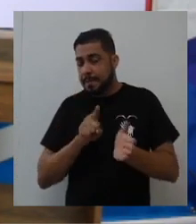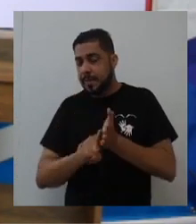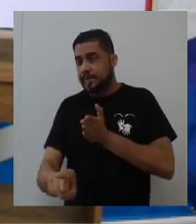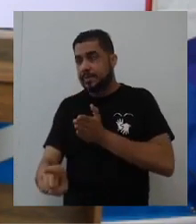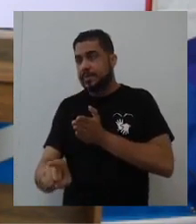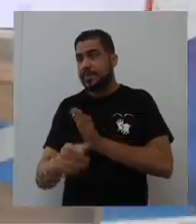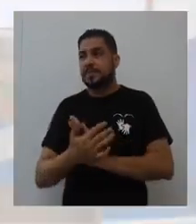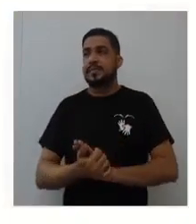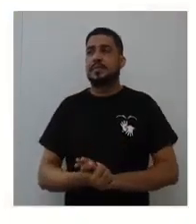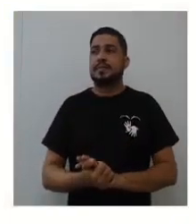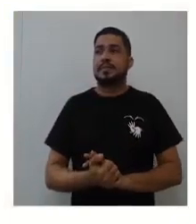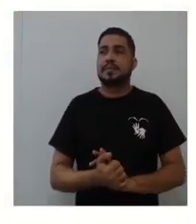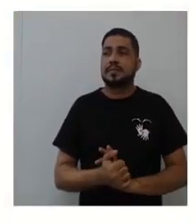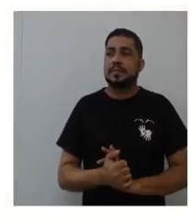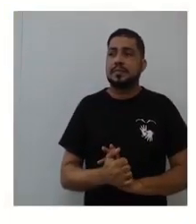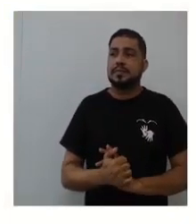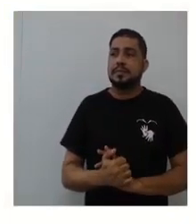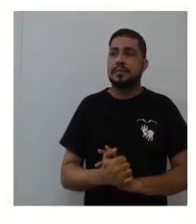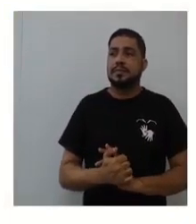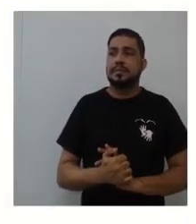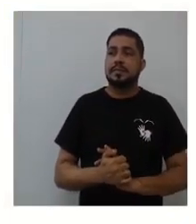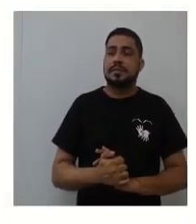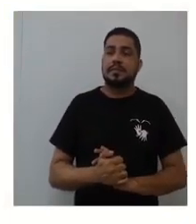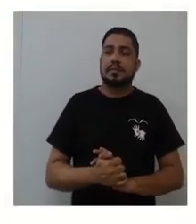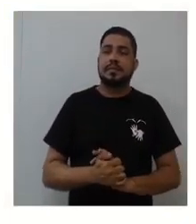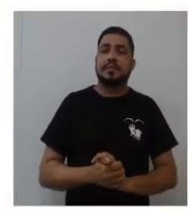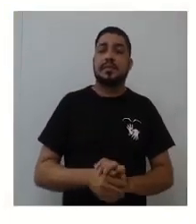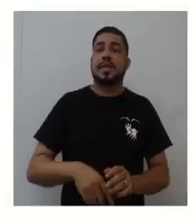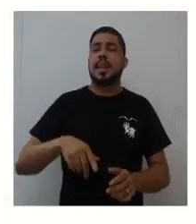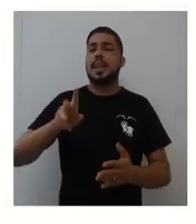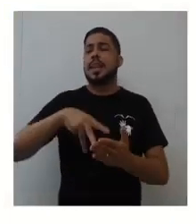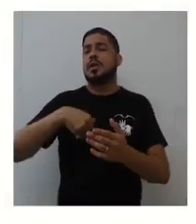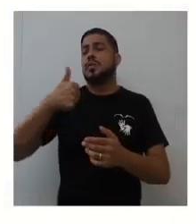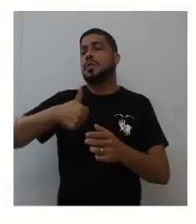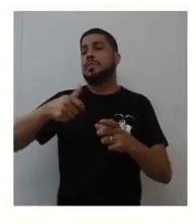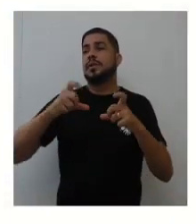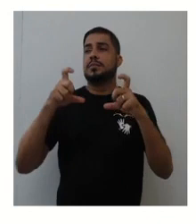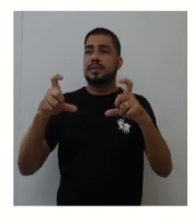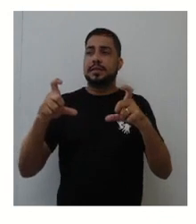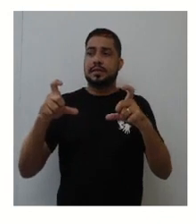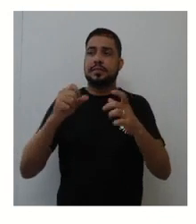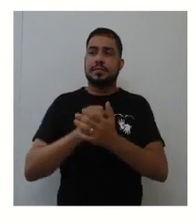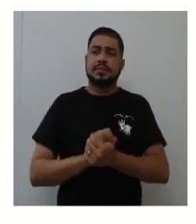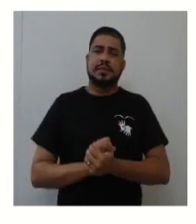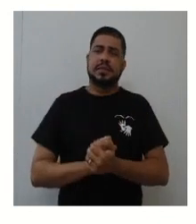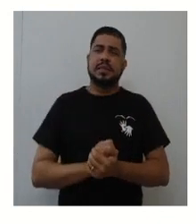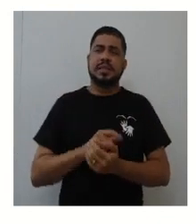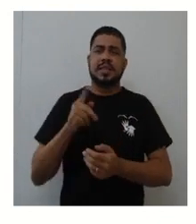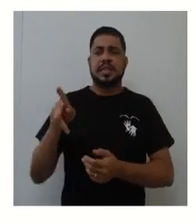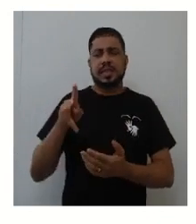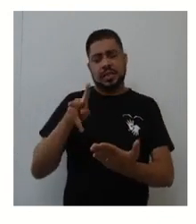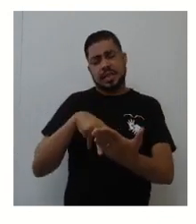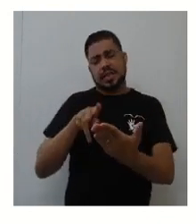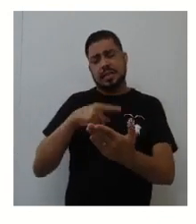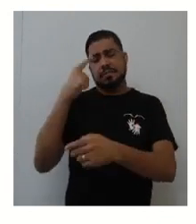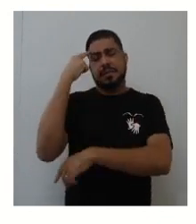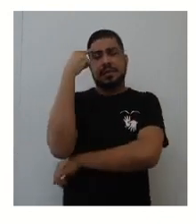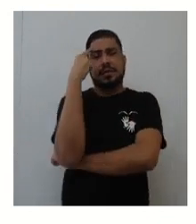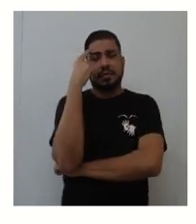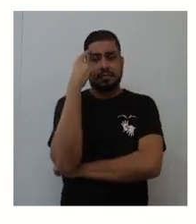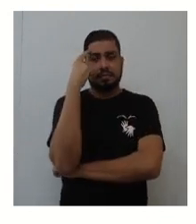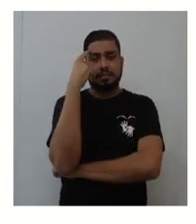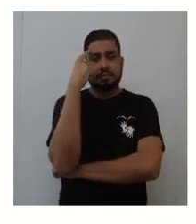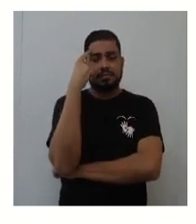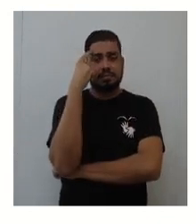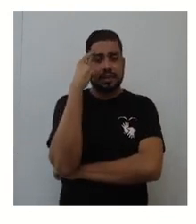Ela vai aparecer para vocês. Ao ler o primeiro quadrinho do texto, o leitor é levado a pensar